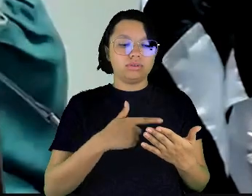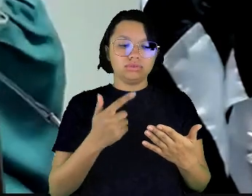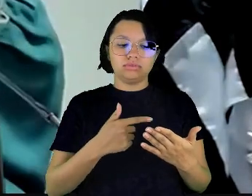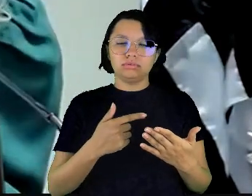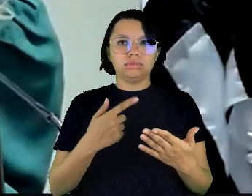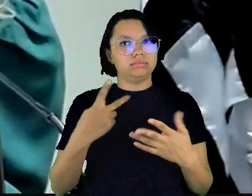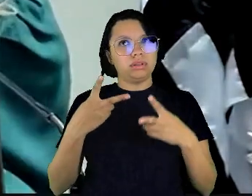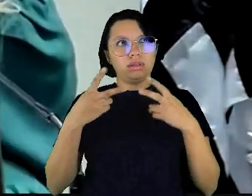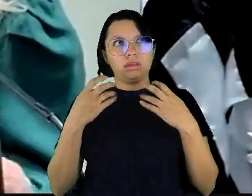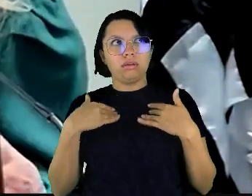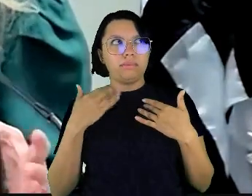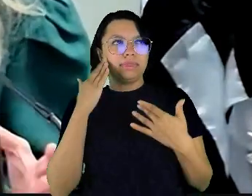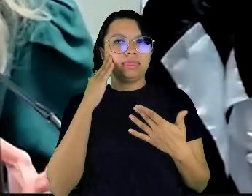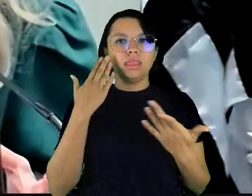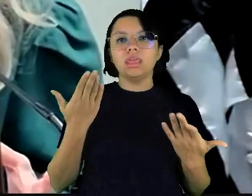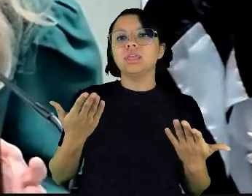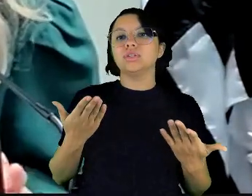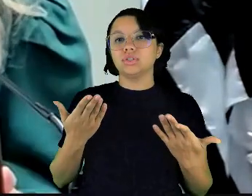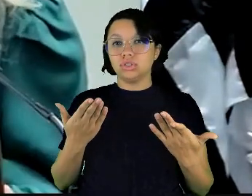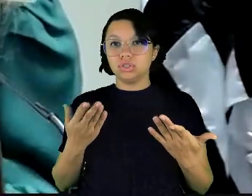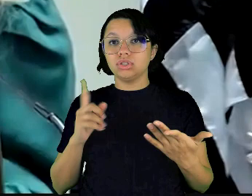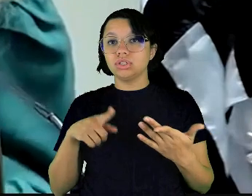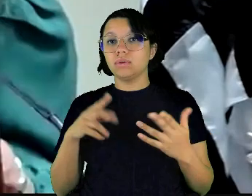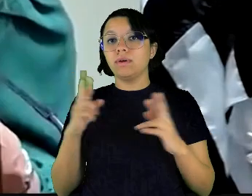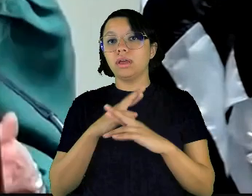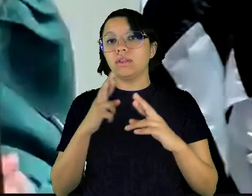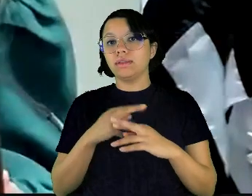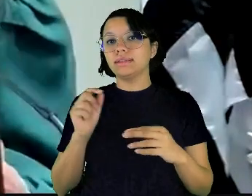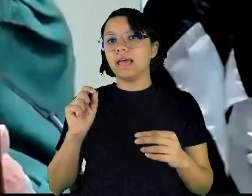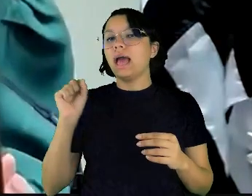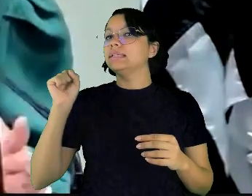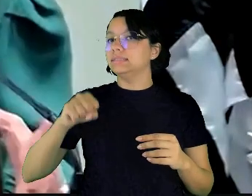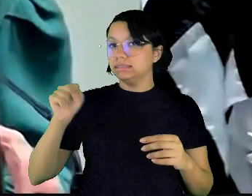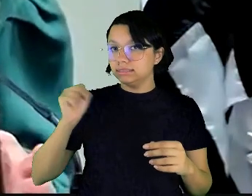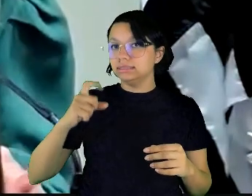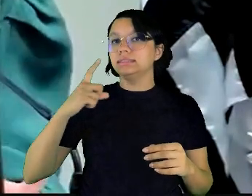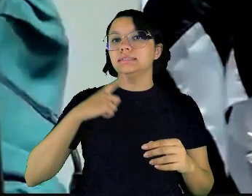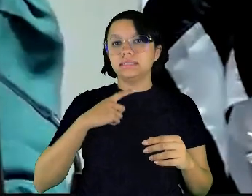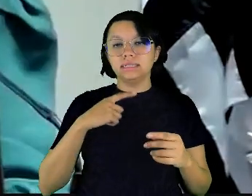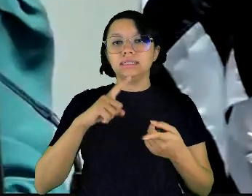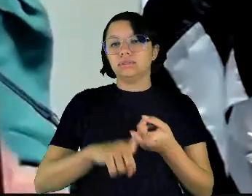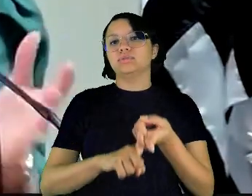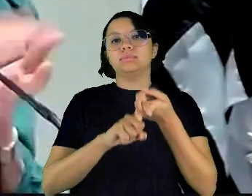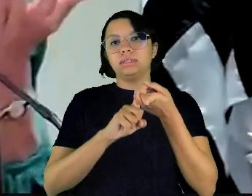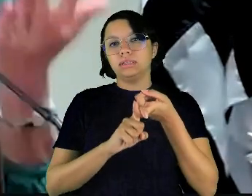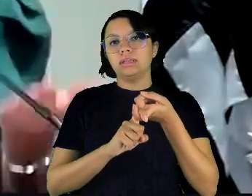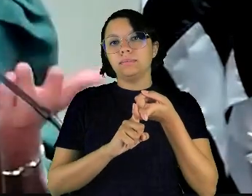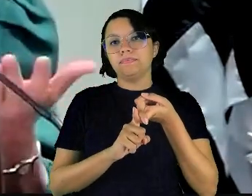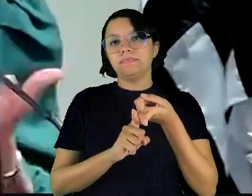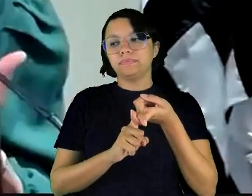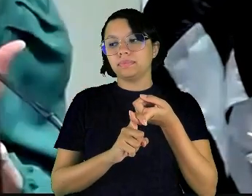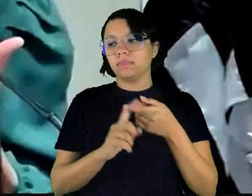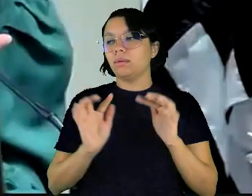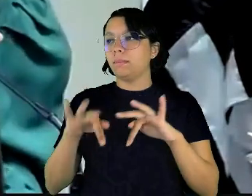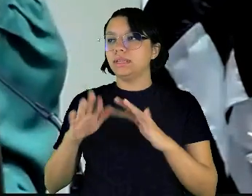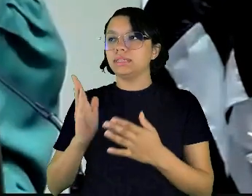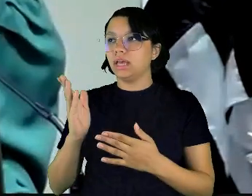pelo que eu entendi, as vozes da doutrina são no sentido de que, sim, teria que se suspender. Tanto que aí, para